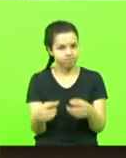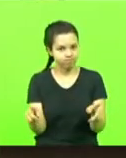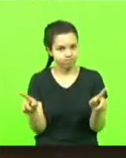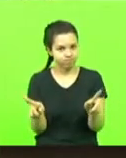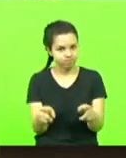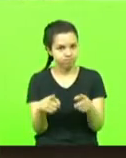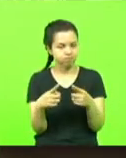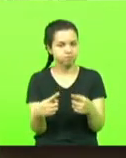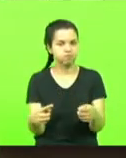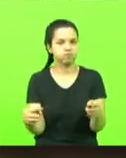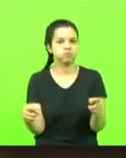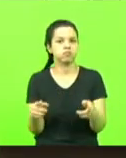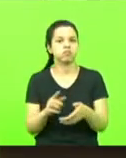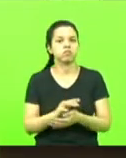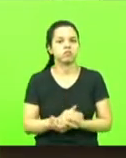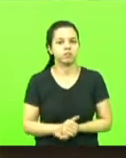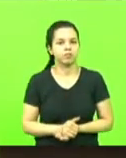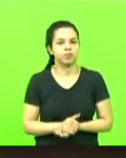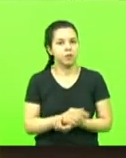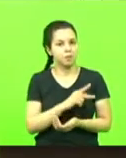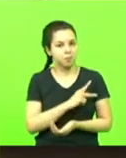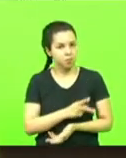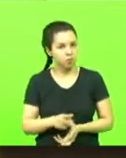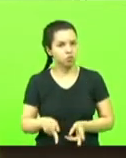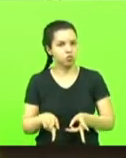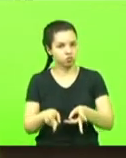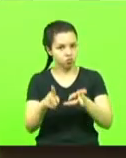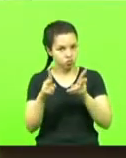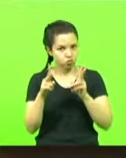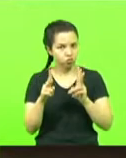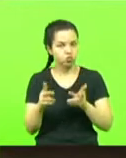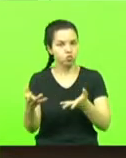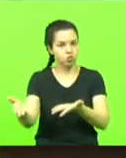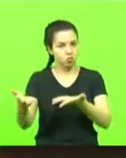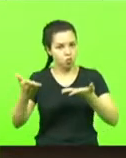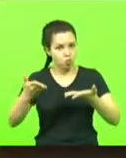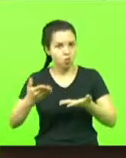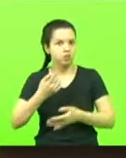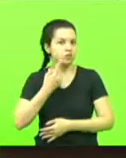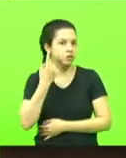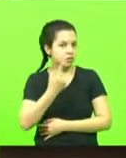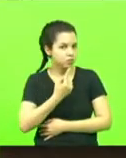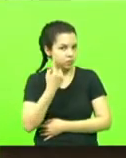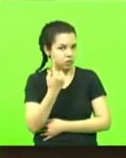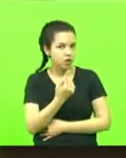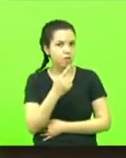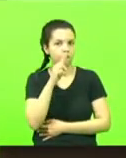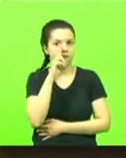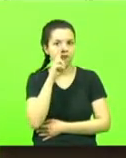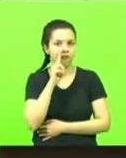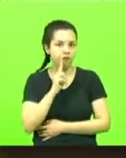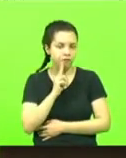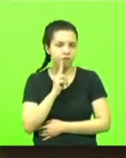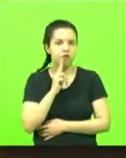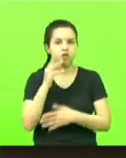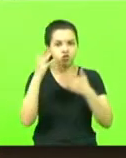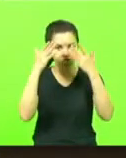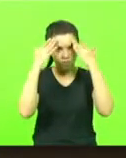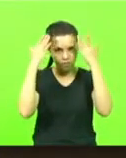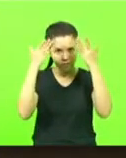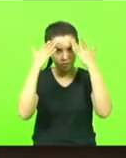Prosseguindo, o senhor presidente convidou para fazerem uso da palavra os senhores deputados Ivan Nats e José Milton